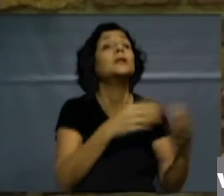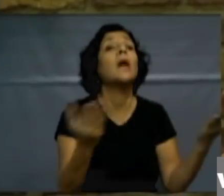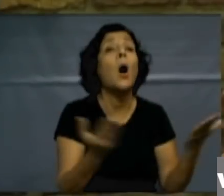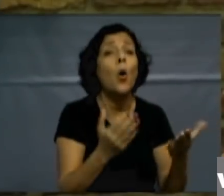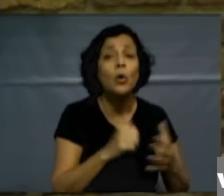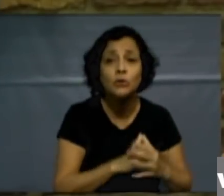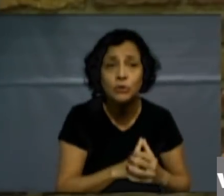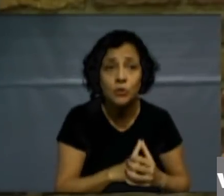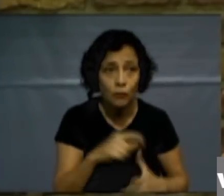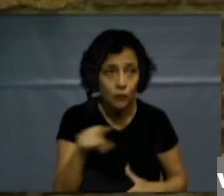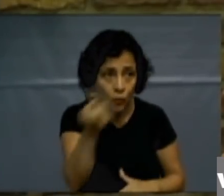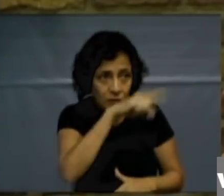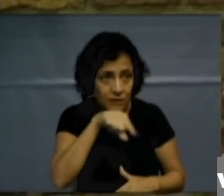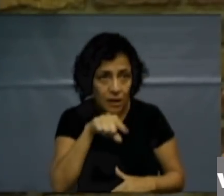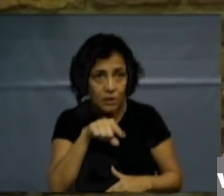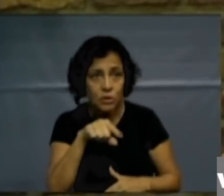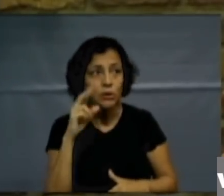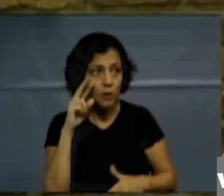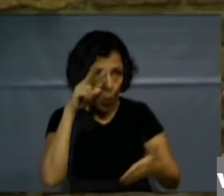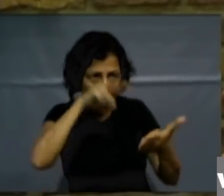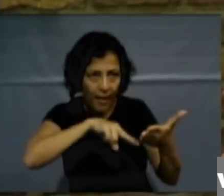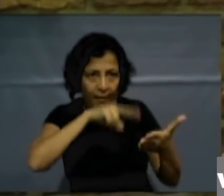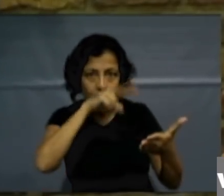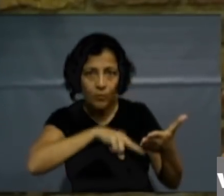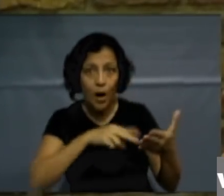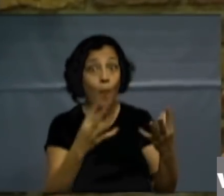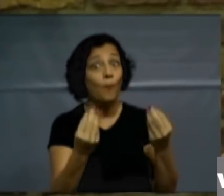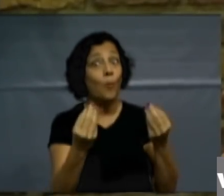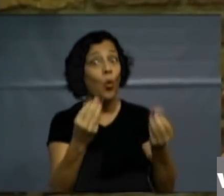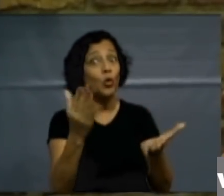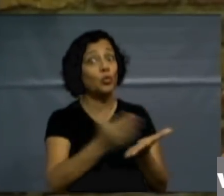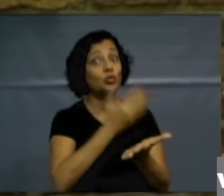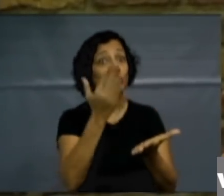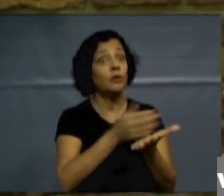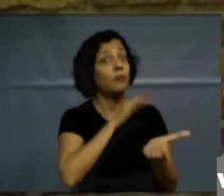São lançados muitos livros por mês. Muitos.